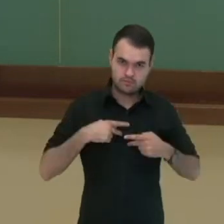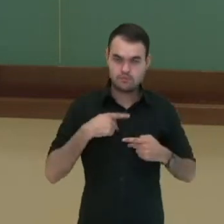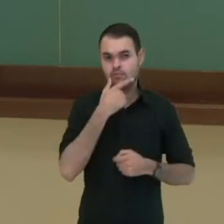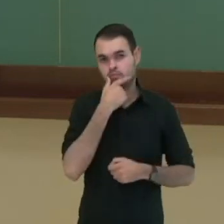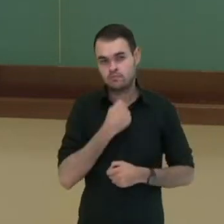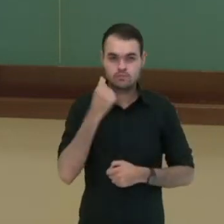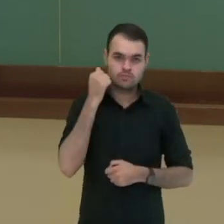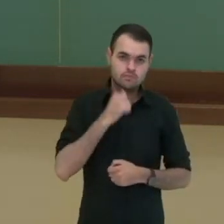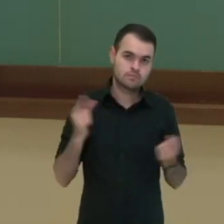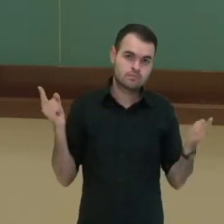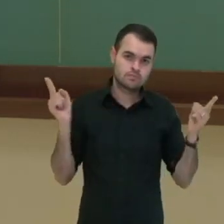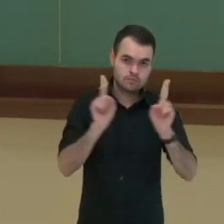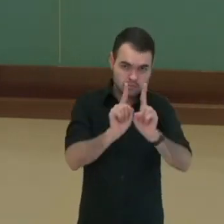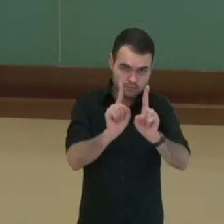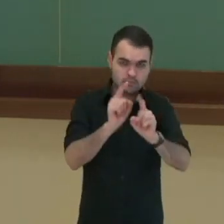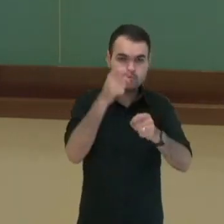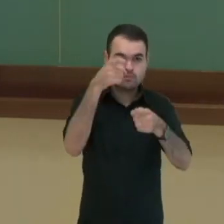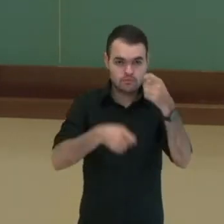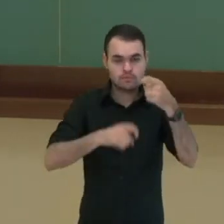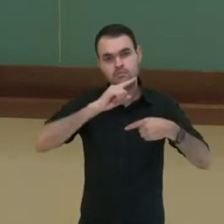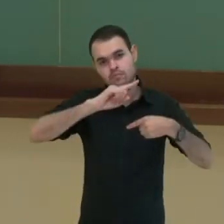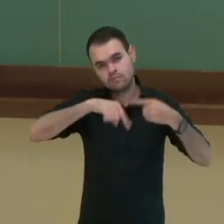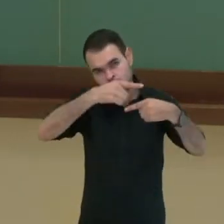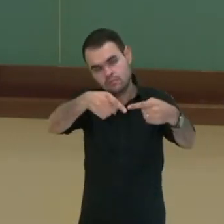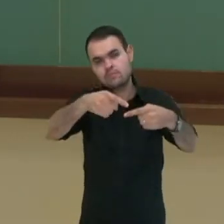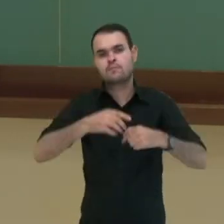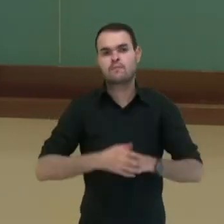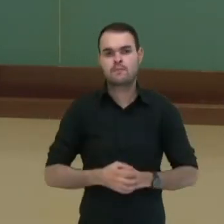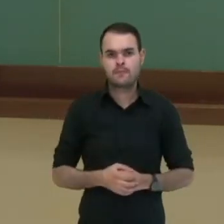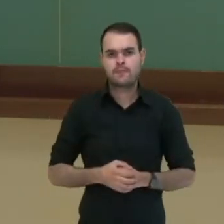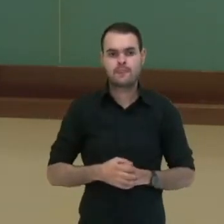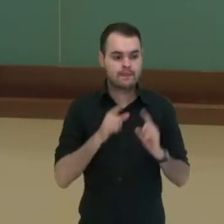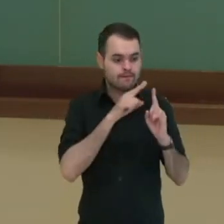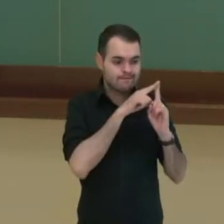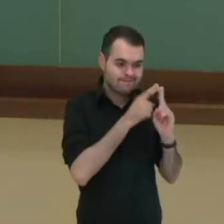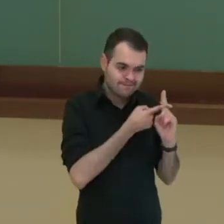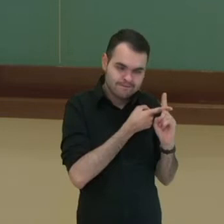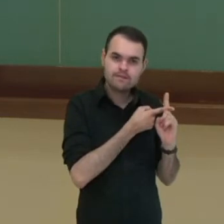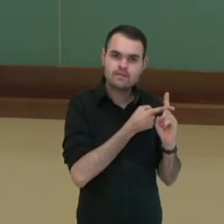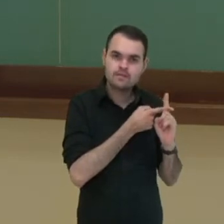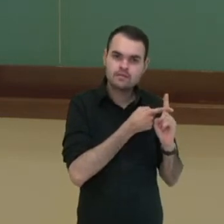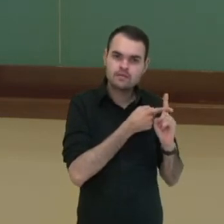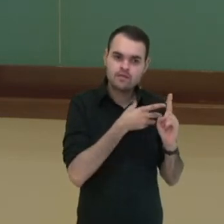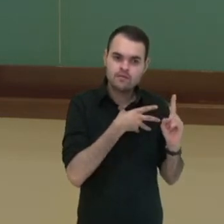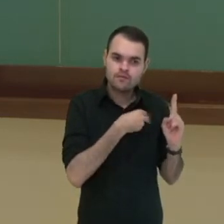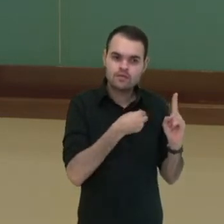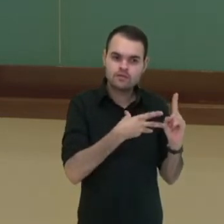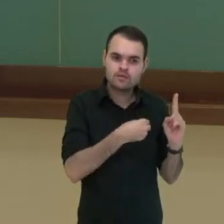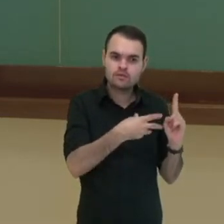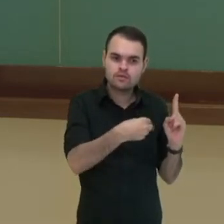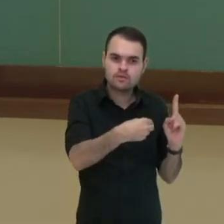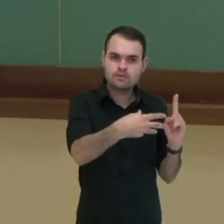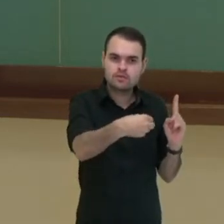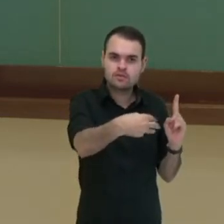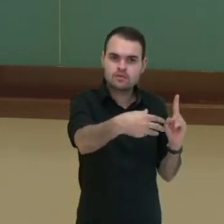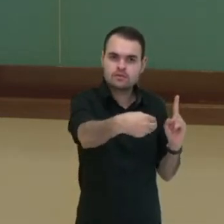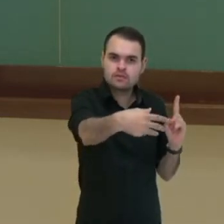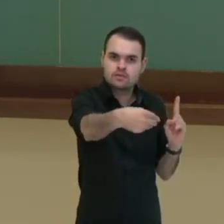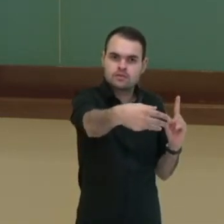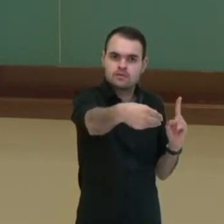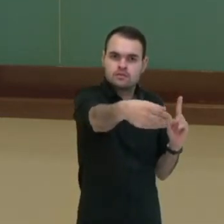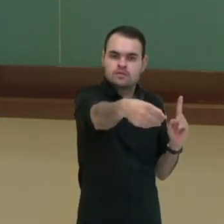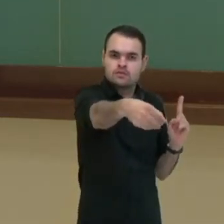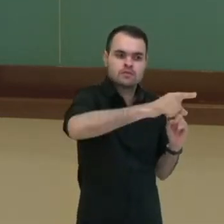que tem essa capacidade de se reproduzir, gerar descendentes, gerar filhos férteis, que futuramente, na época certa,